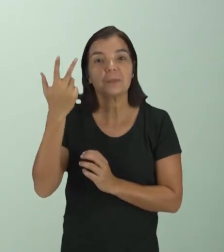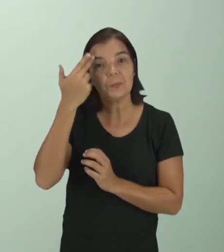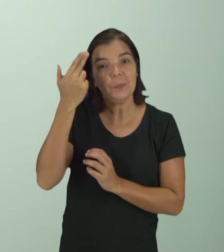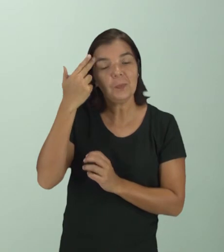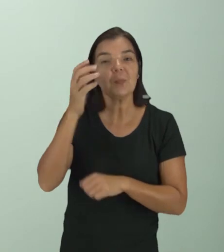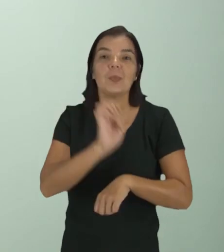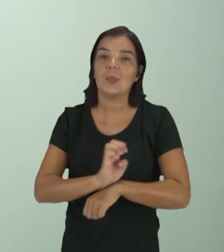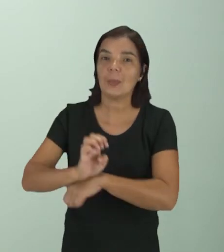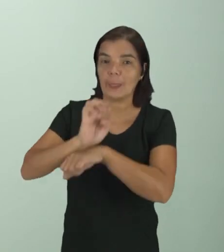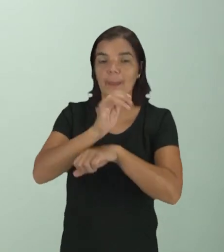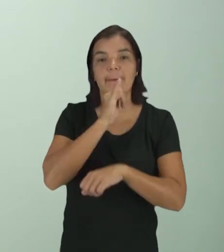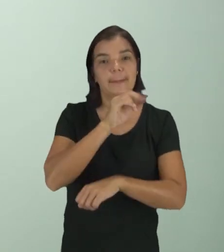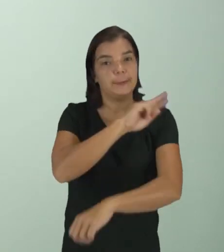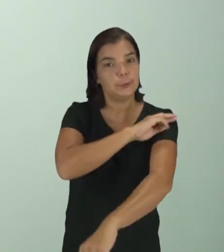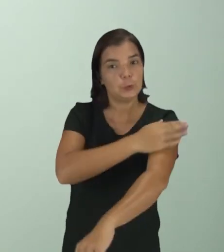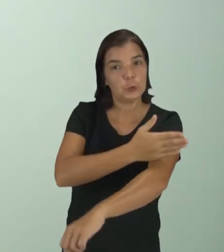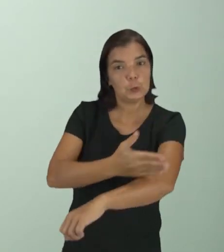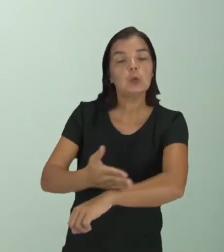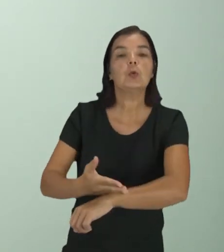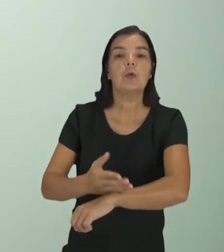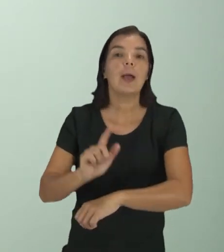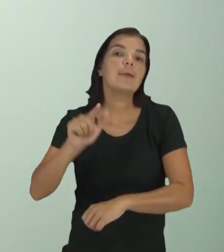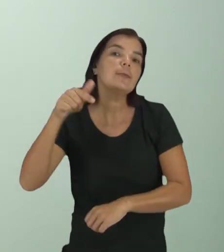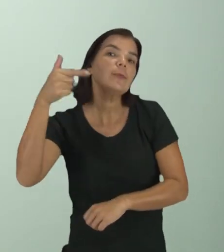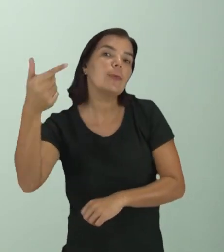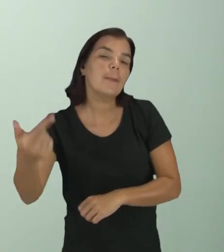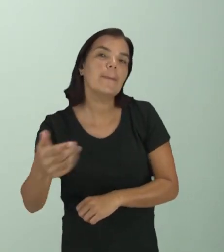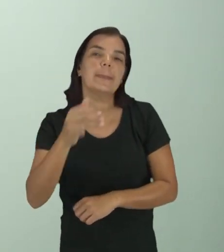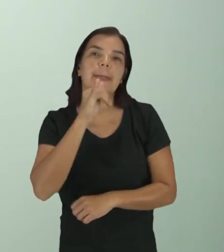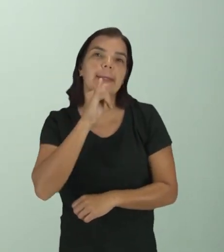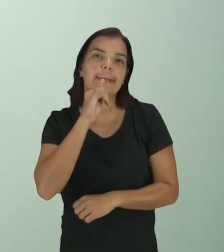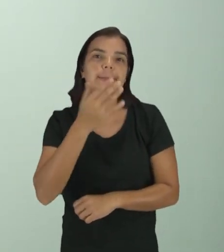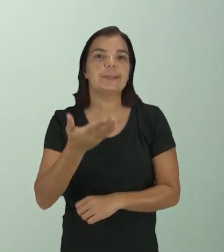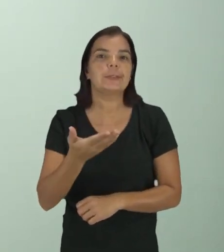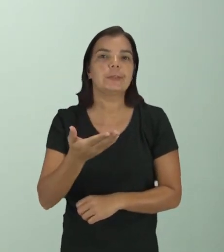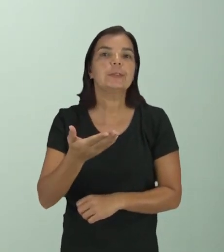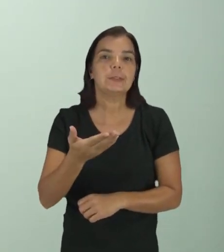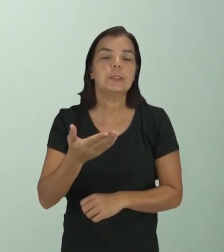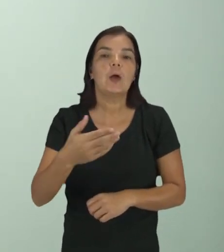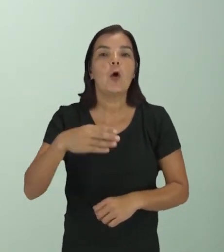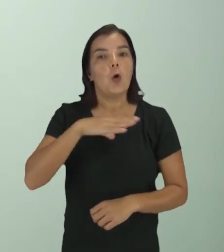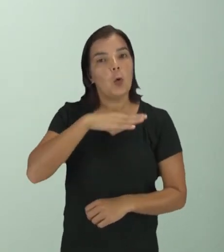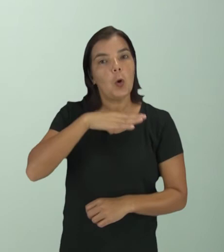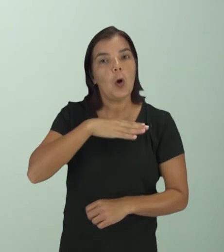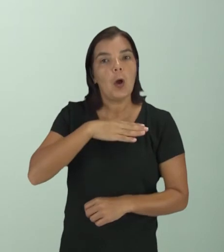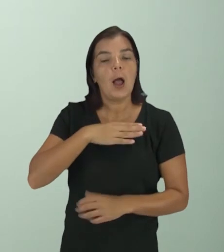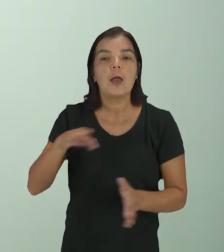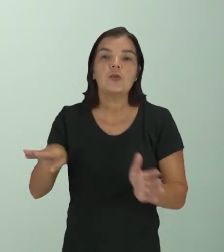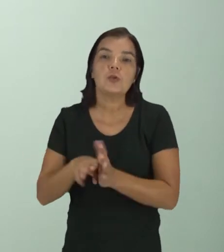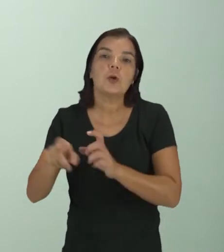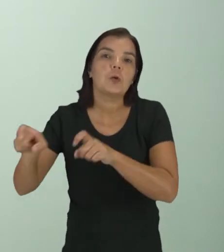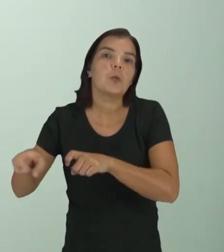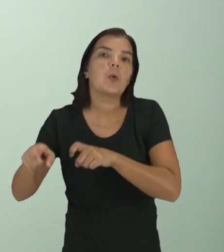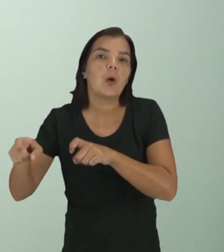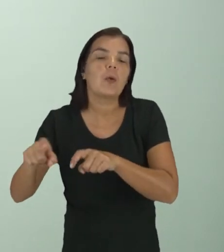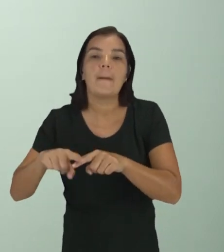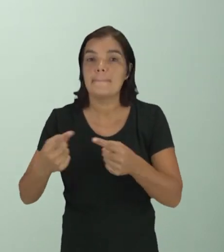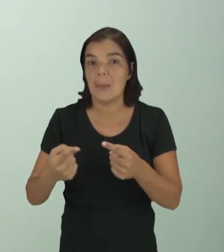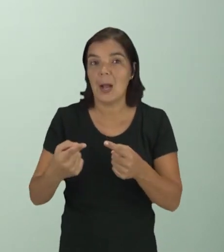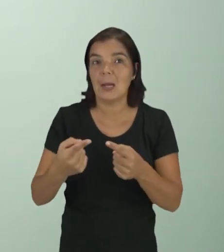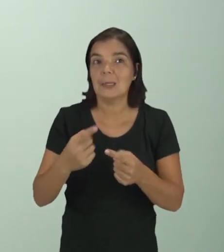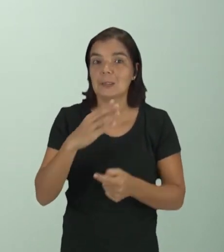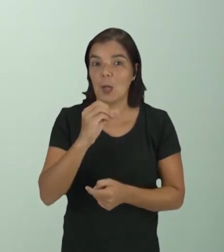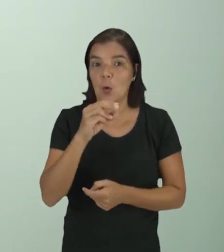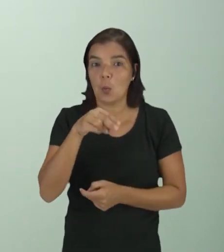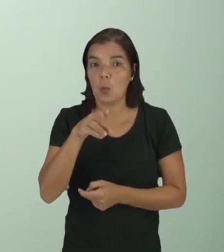Você vai sair de Rio Branco ou sai de uma outra cidade, você sai da cidade, da área urbana, pega uma área rural e chega na outra cidade. A conurbação